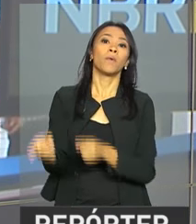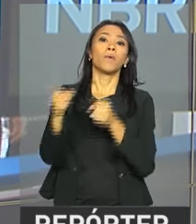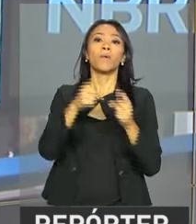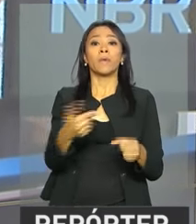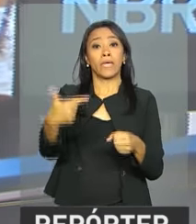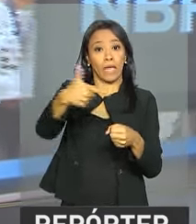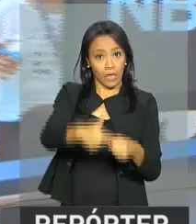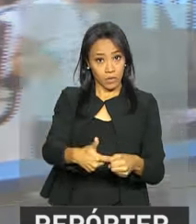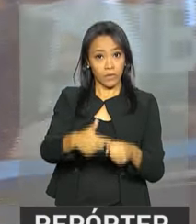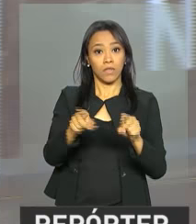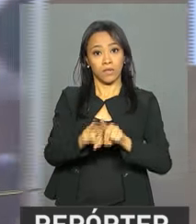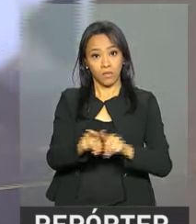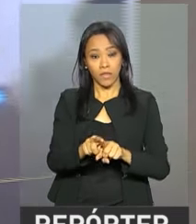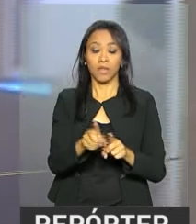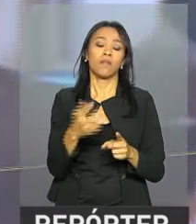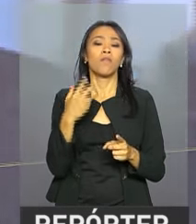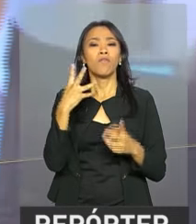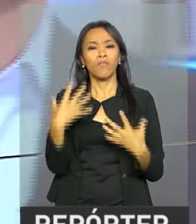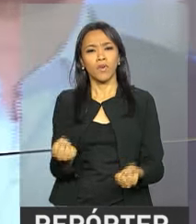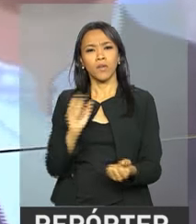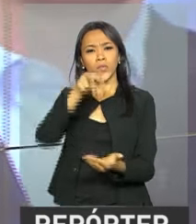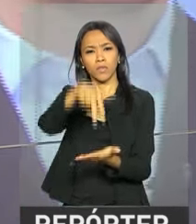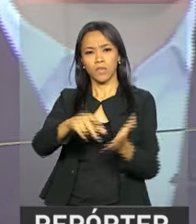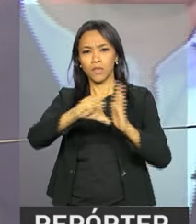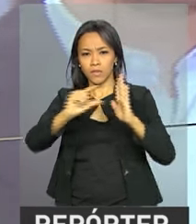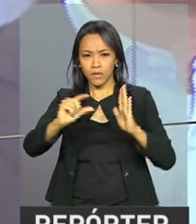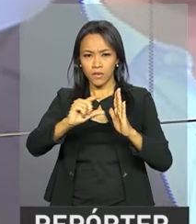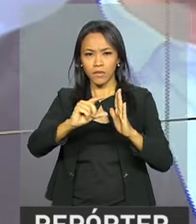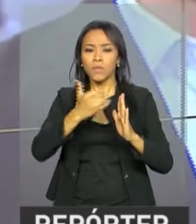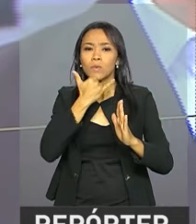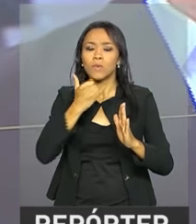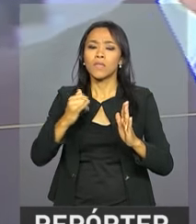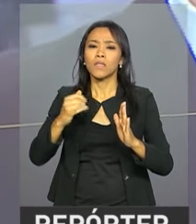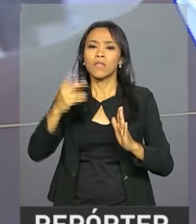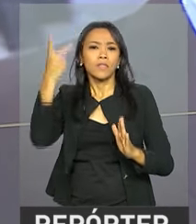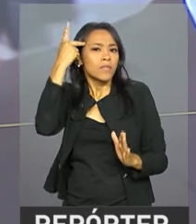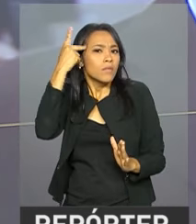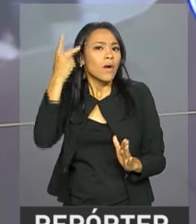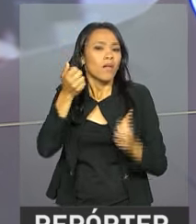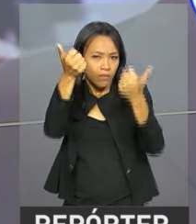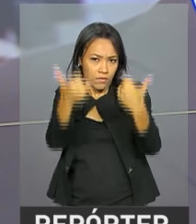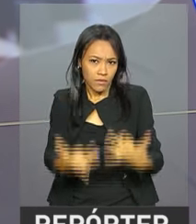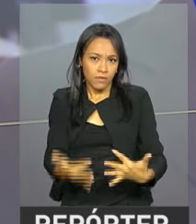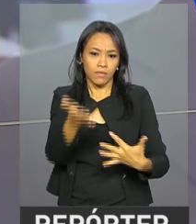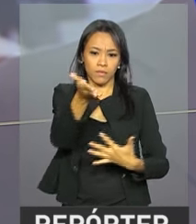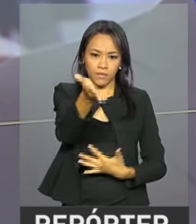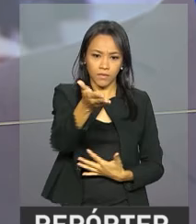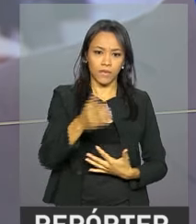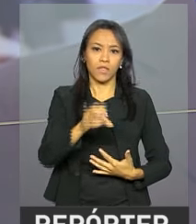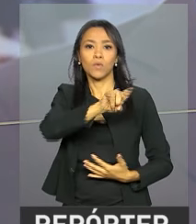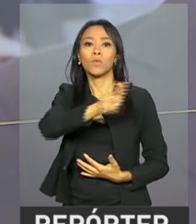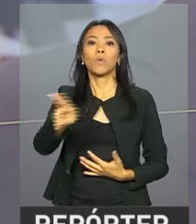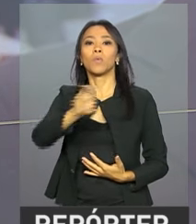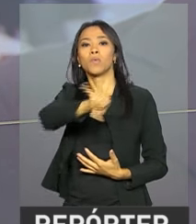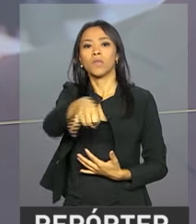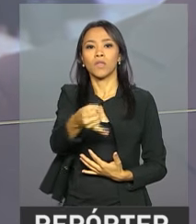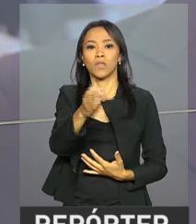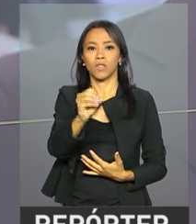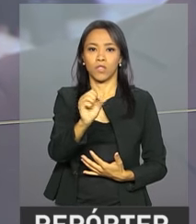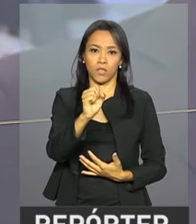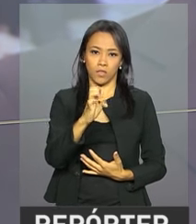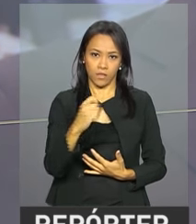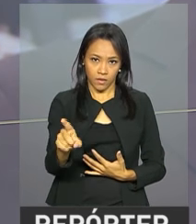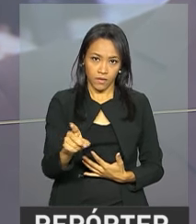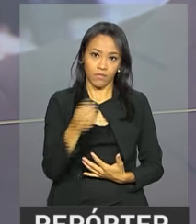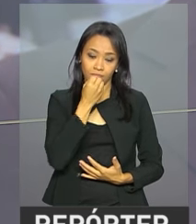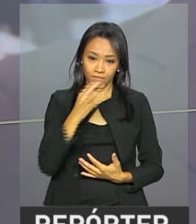então para a nossa redação lá em São Paulo quem traz as informações ao vivo pra gente é o repórter José Luiz Filho Oi José